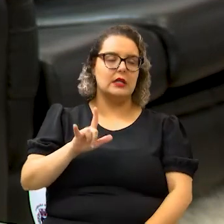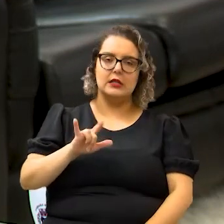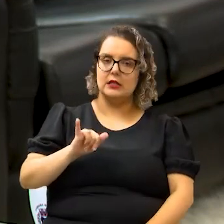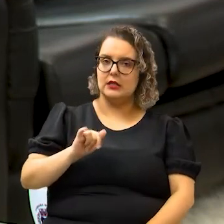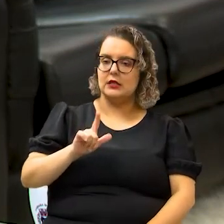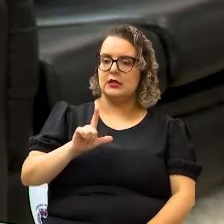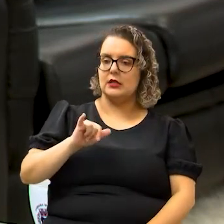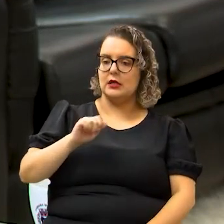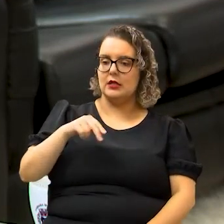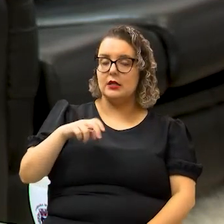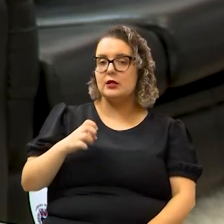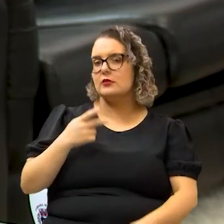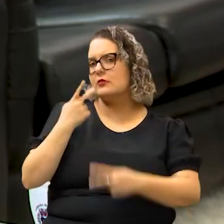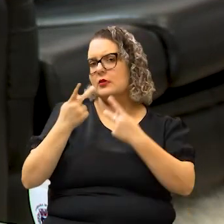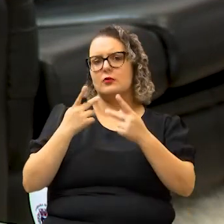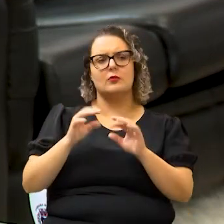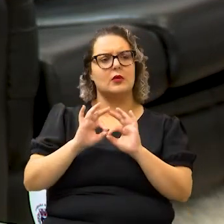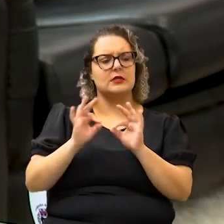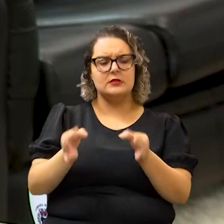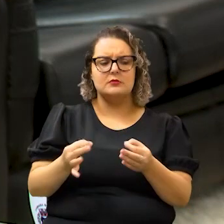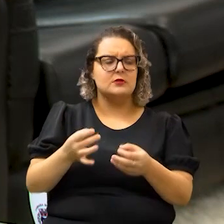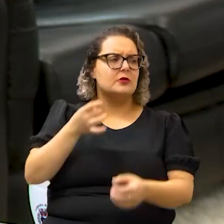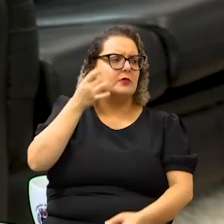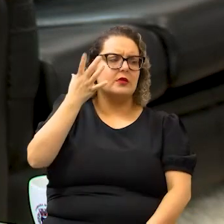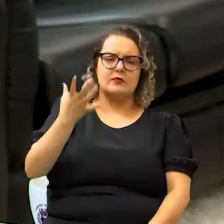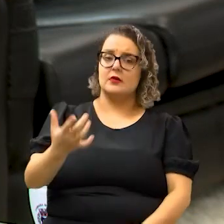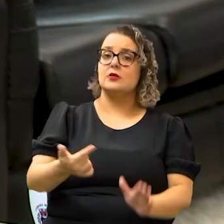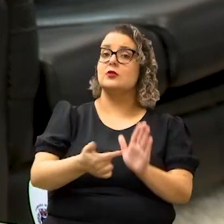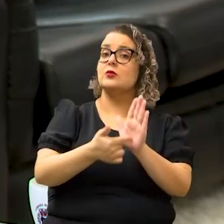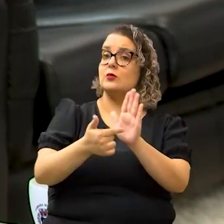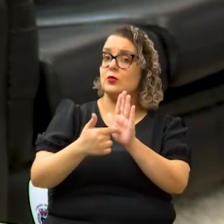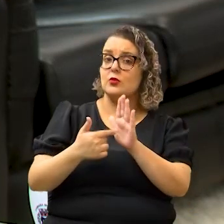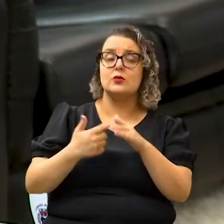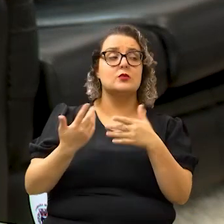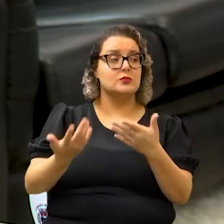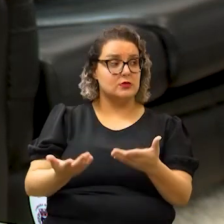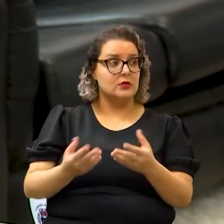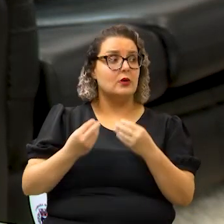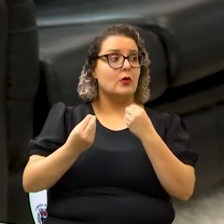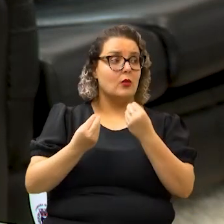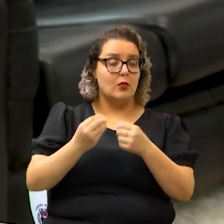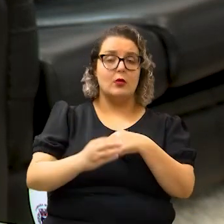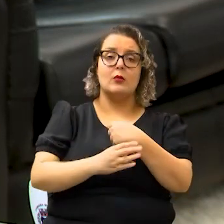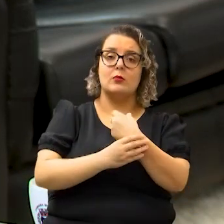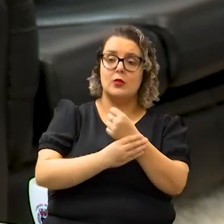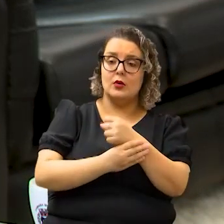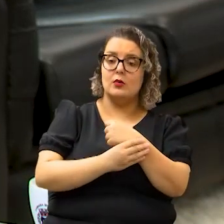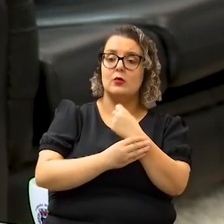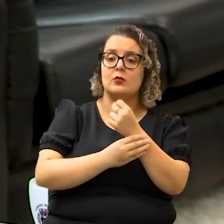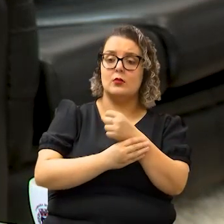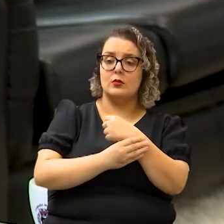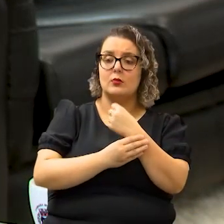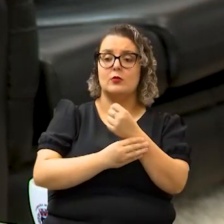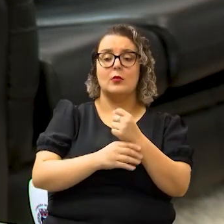doutora Liliane, ela falou com uma facilidade, uma simplicidade, mostrando